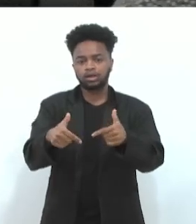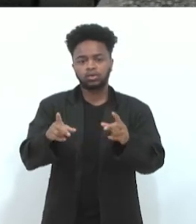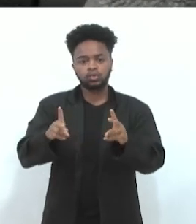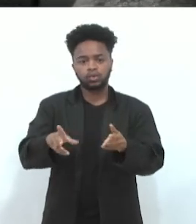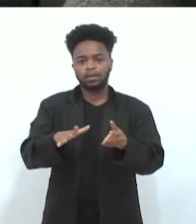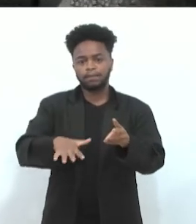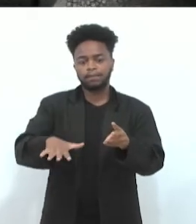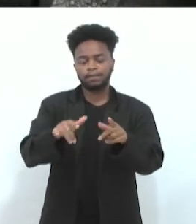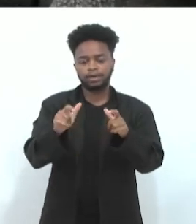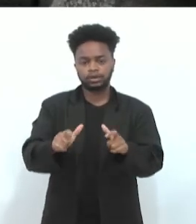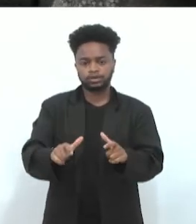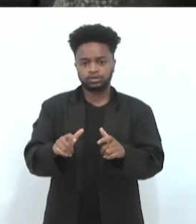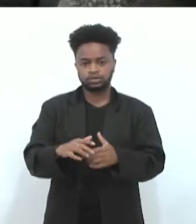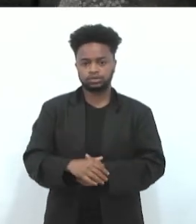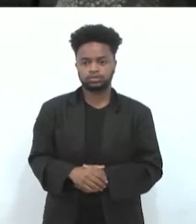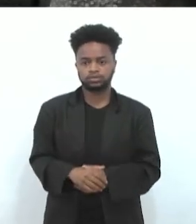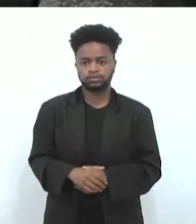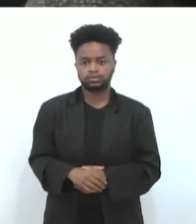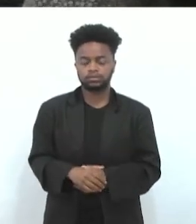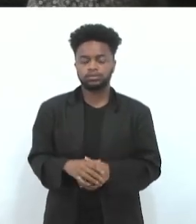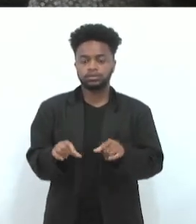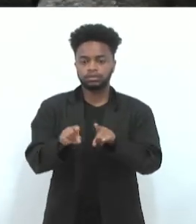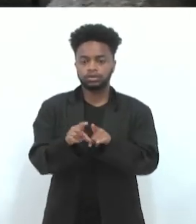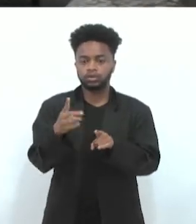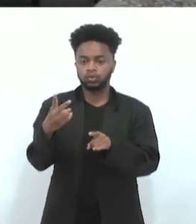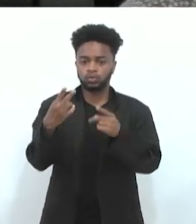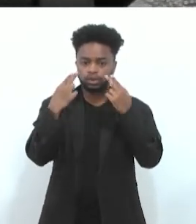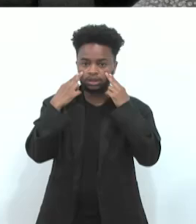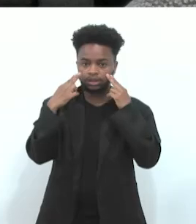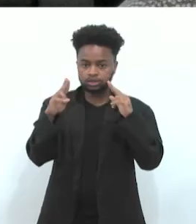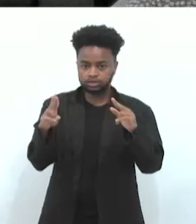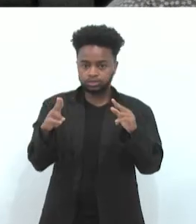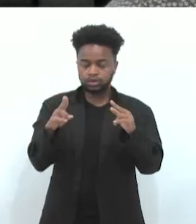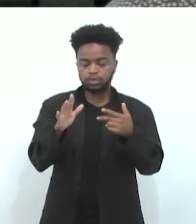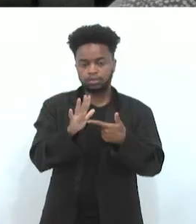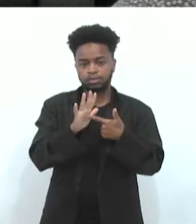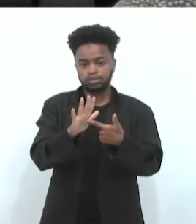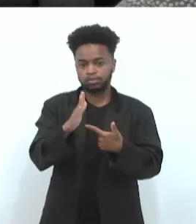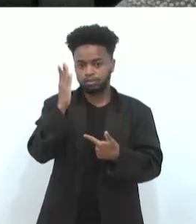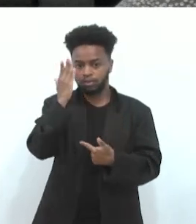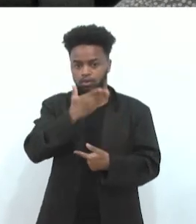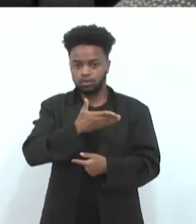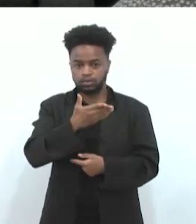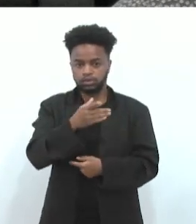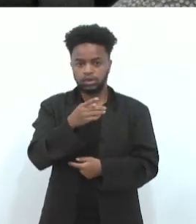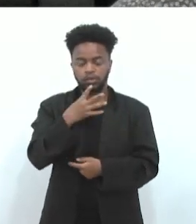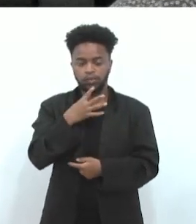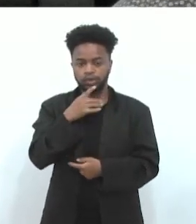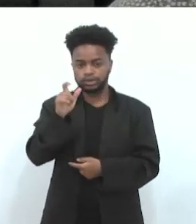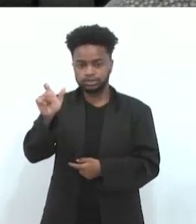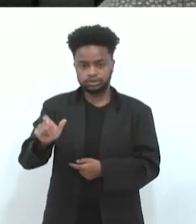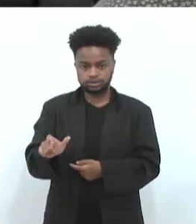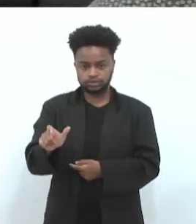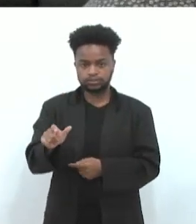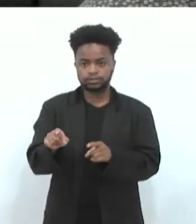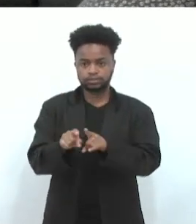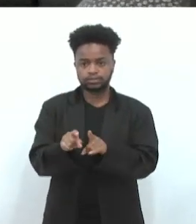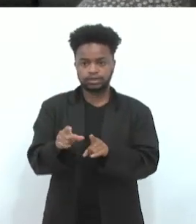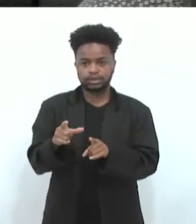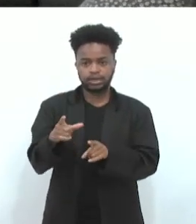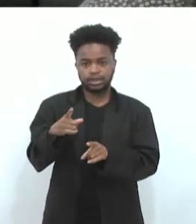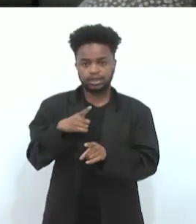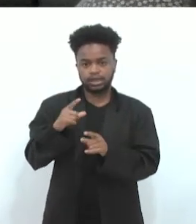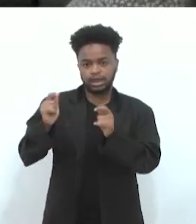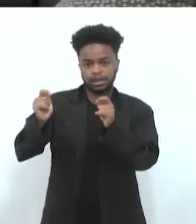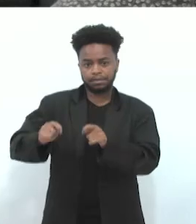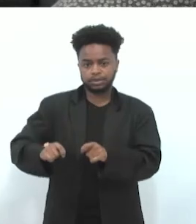ou cuidador. E ainda ter 2 testemunhas, né, para testar, conhecer o tutor ou cuidador e sua capacidade e interesse no